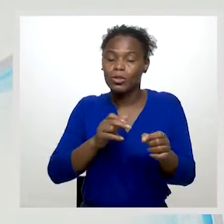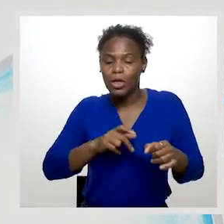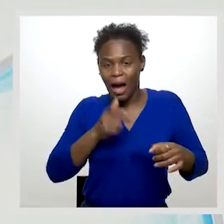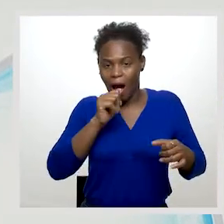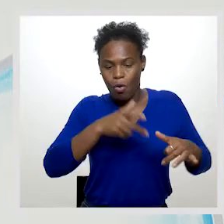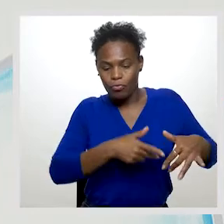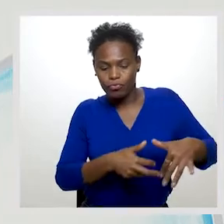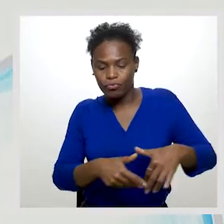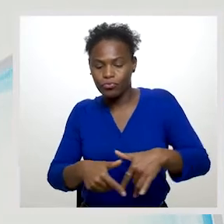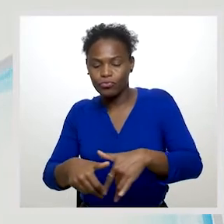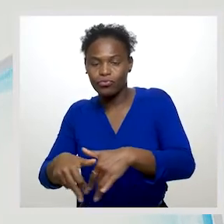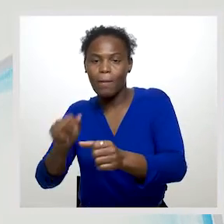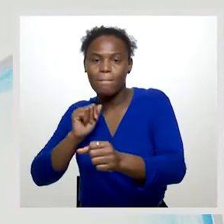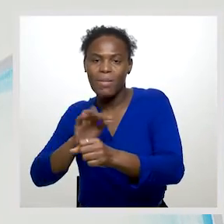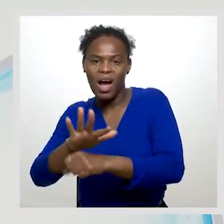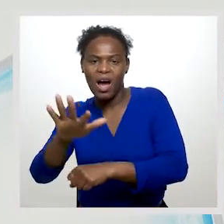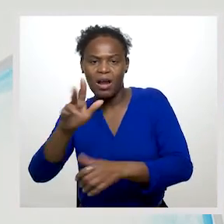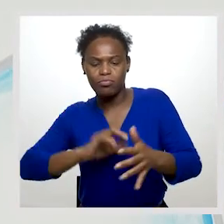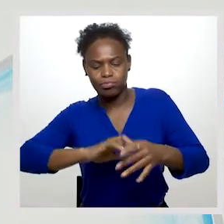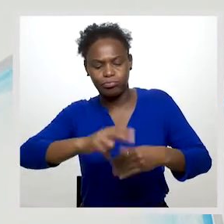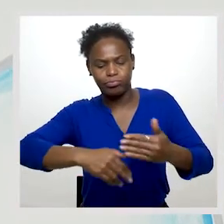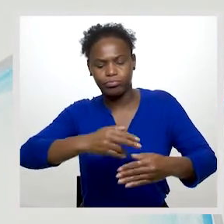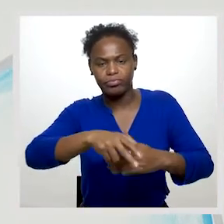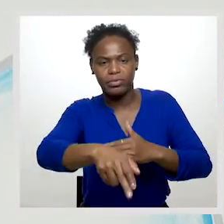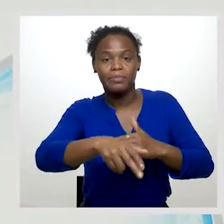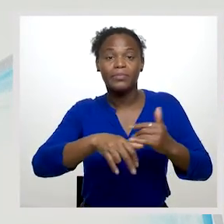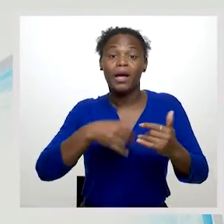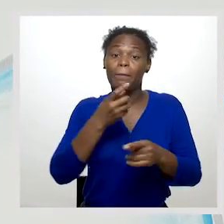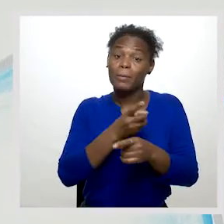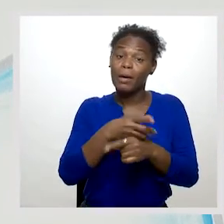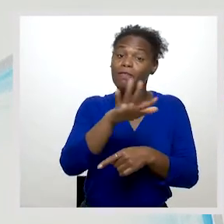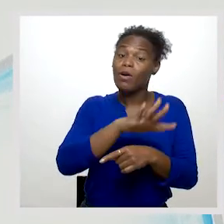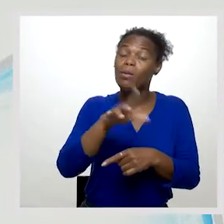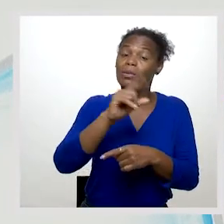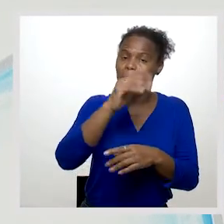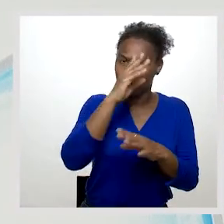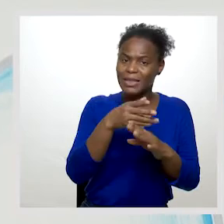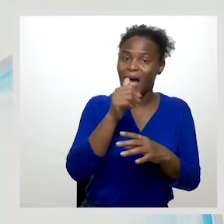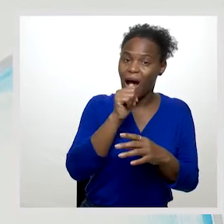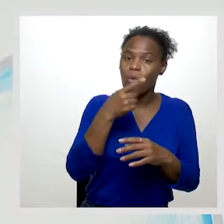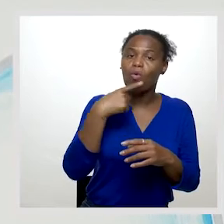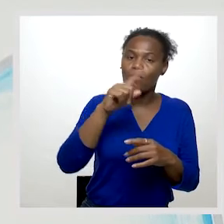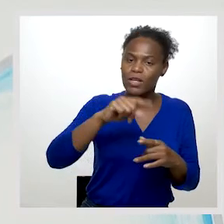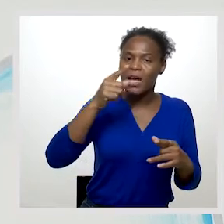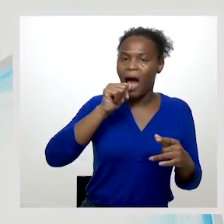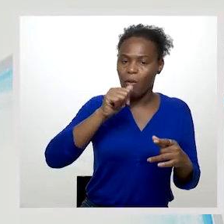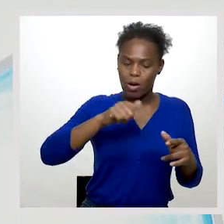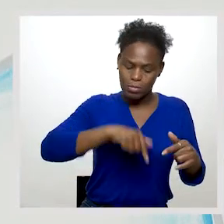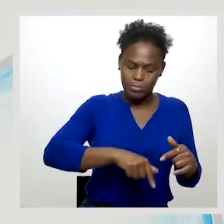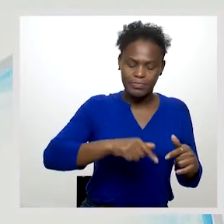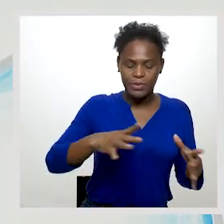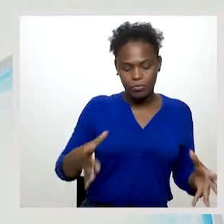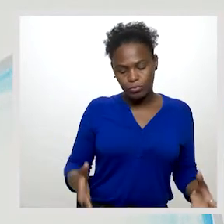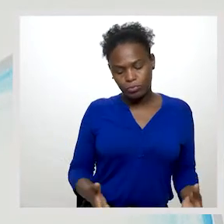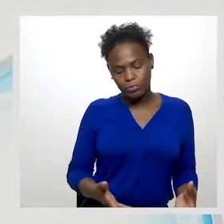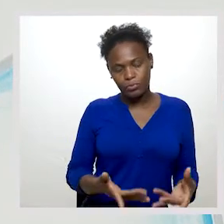o mar. E também acontece da mesma forma. Aliás, continua o processo. A água evapora novamente, como